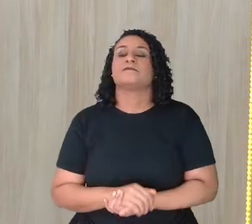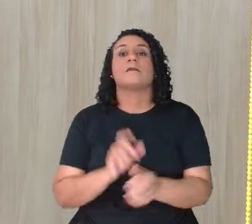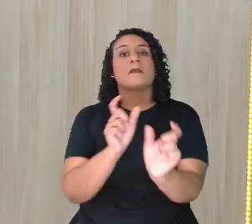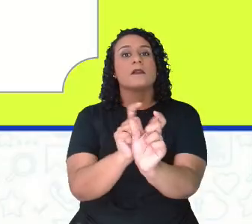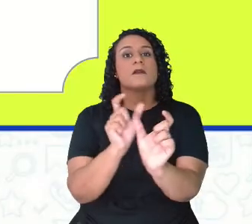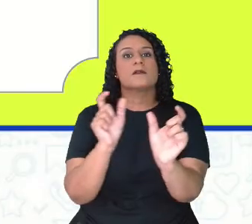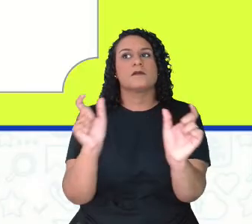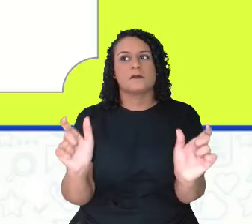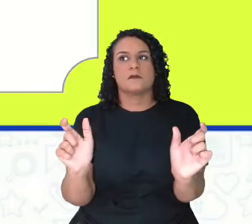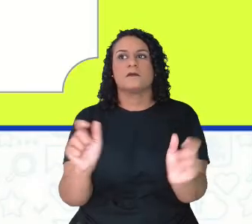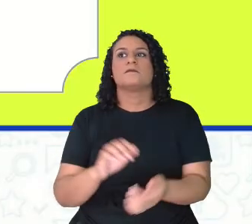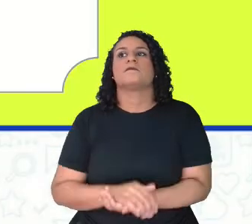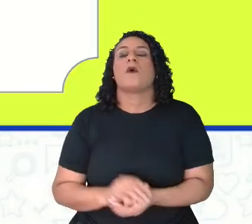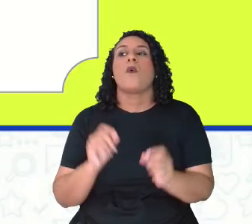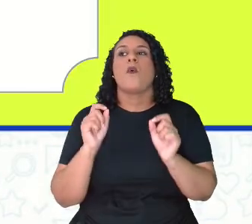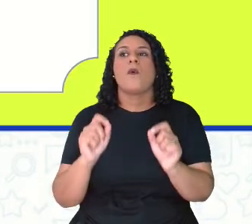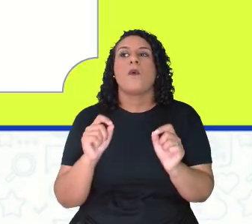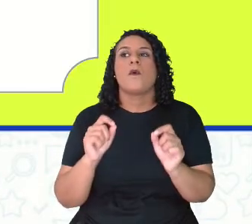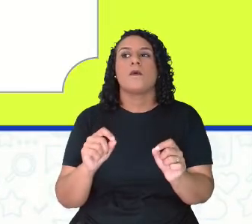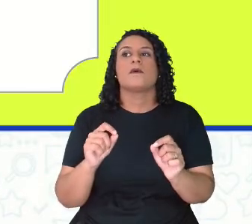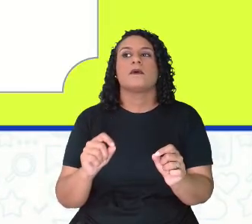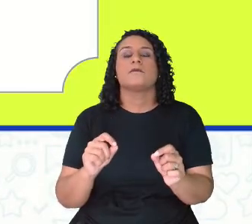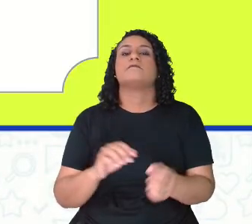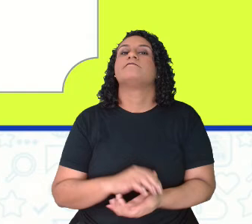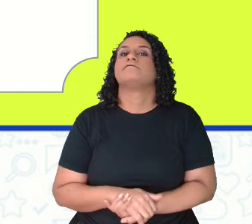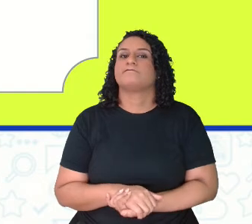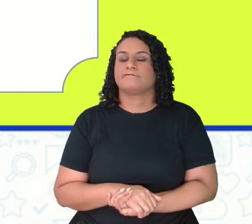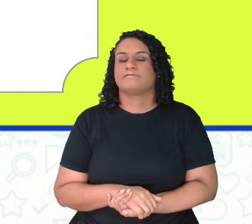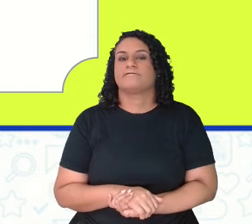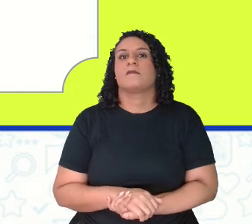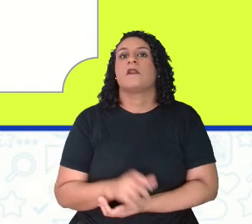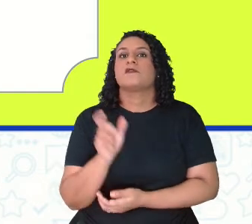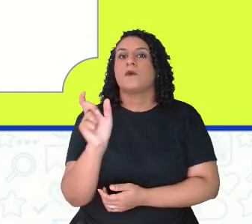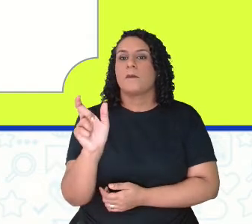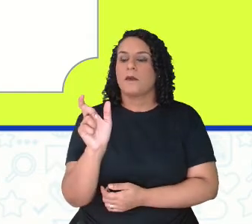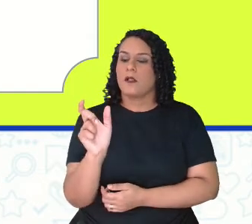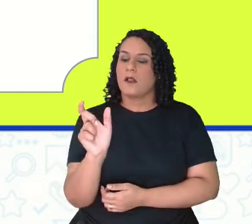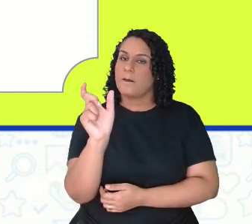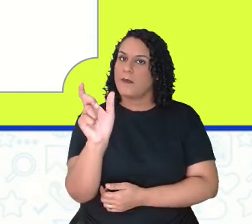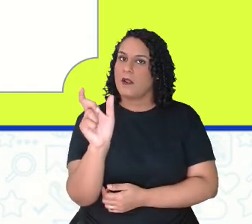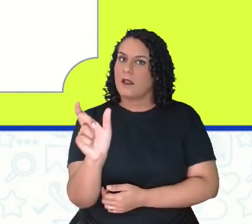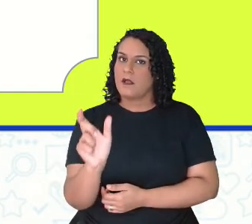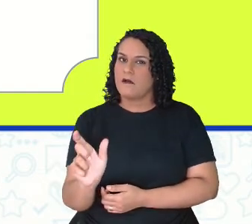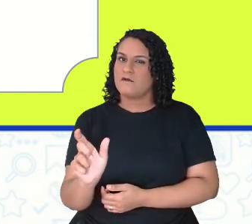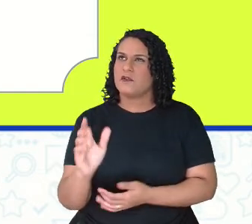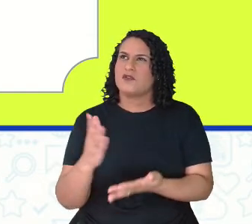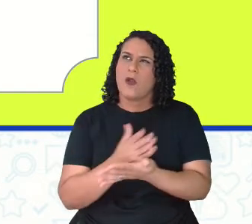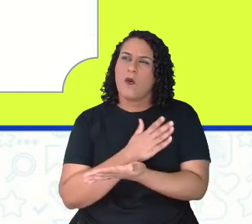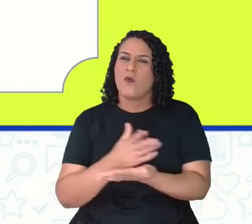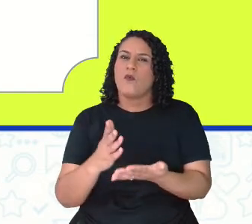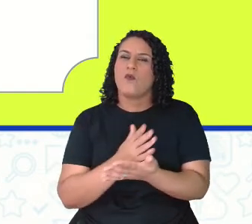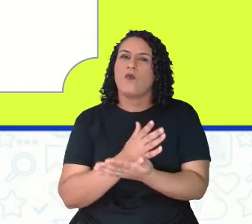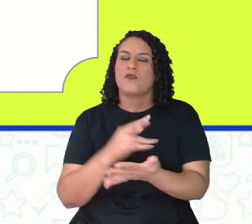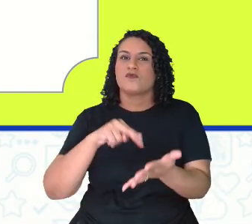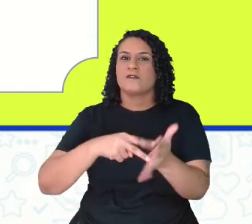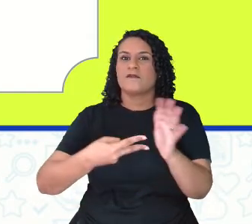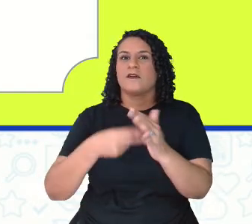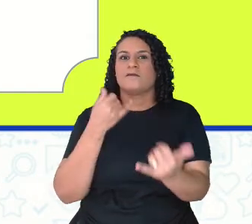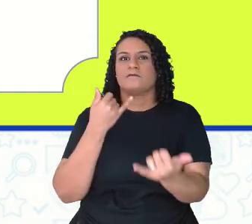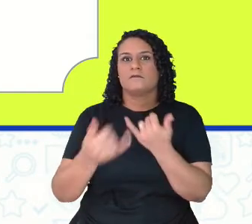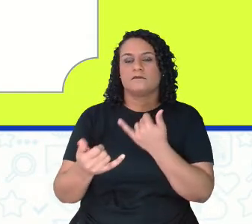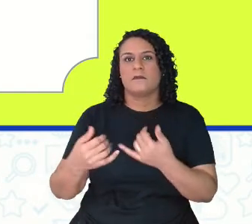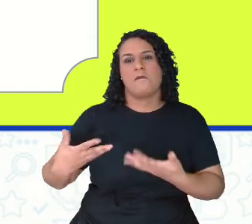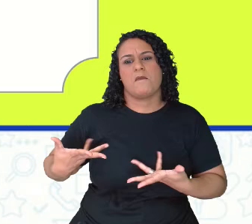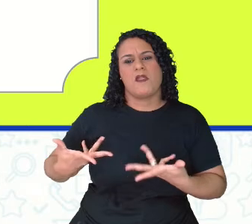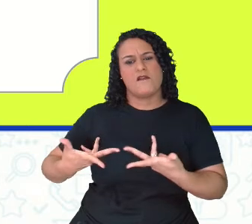Sinonímia é a relação que se estabelece entre palavras de sentidos semelhantes. Então, quando eu falo